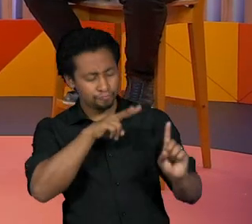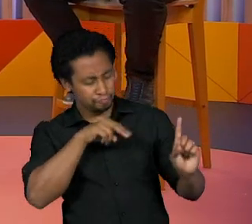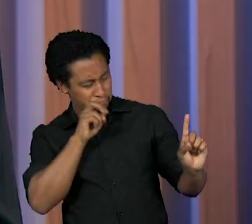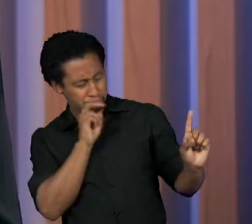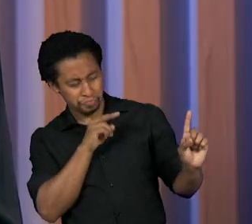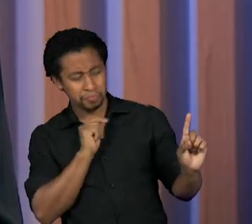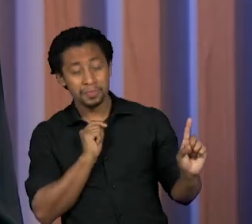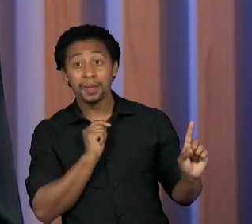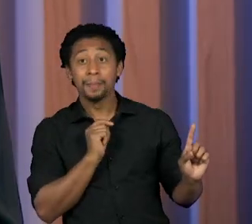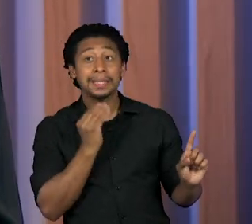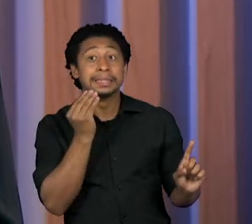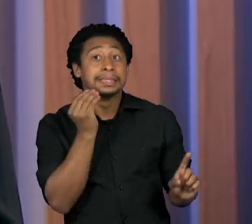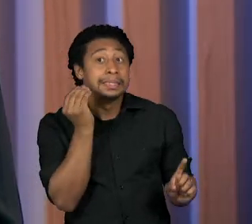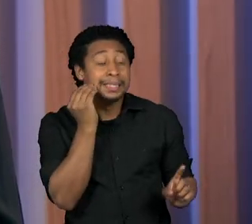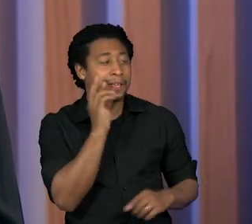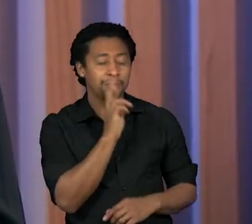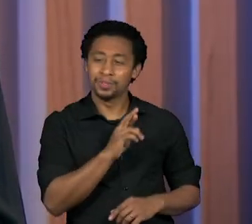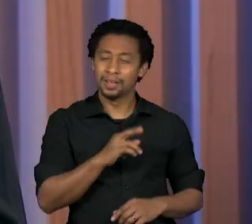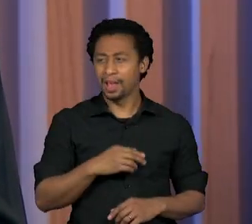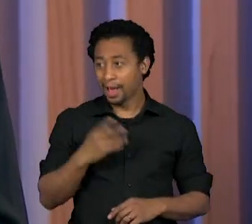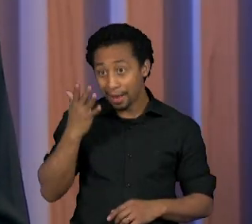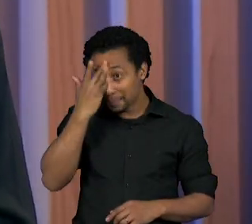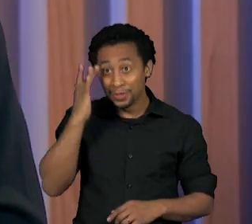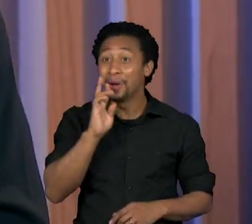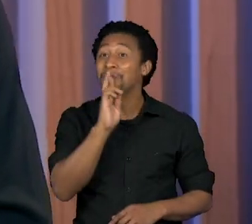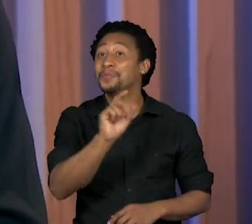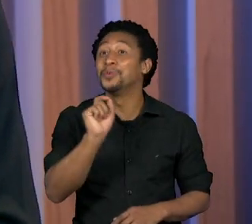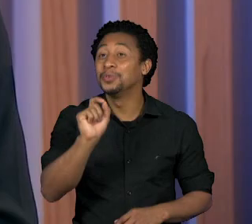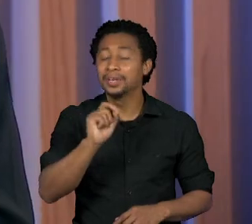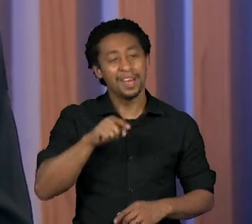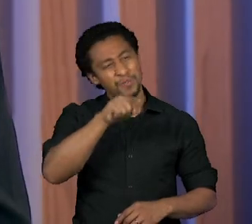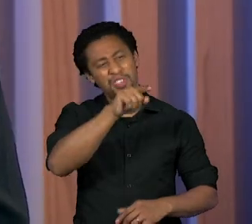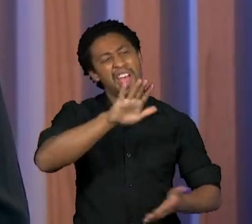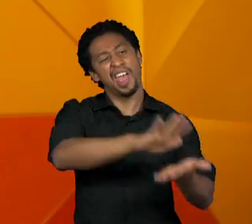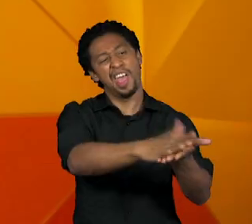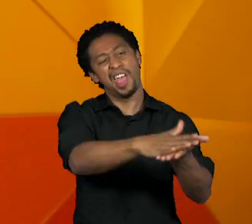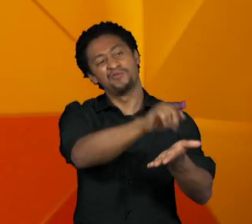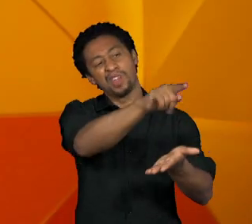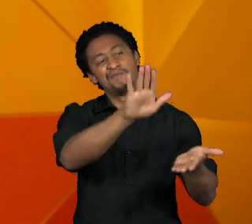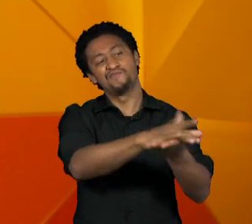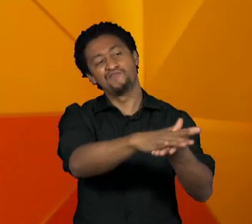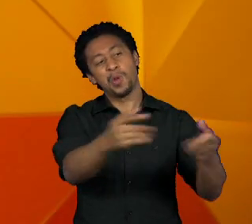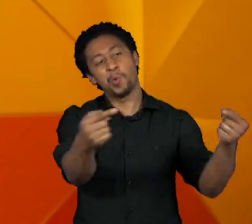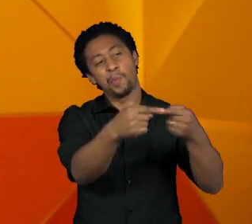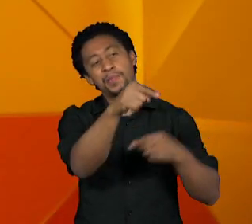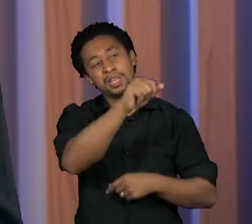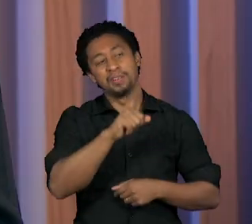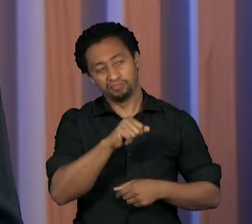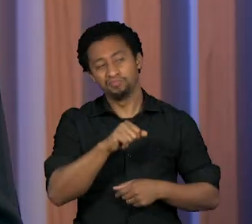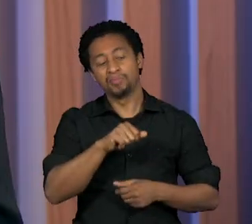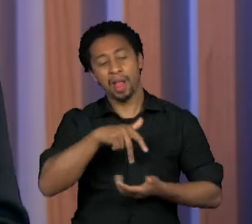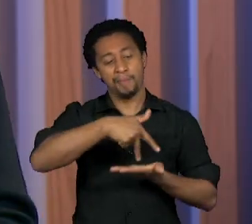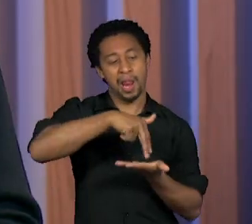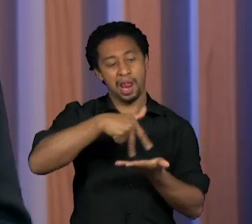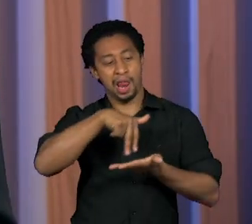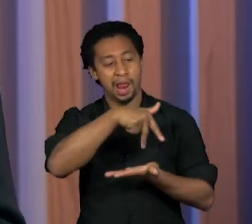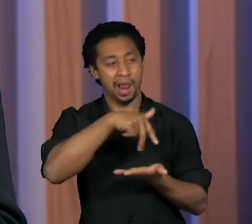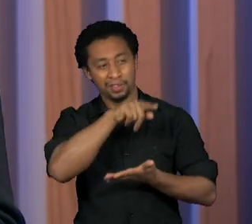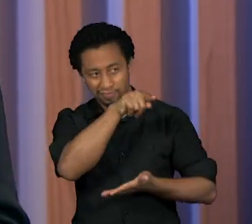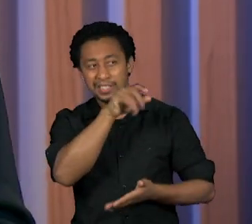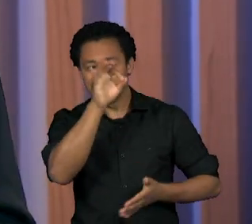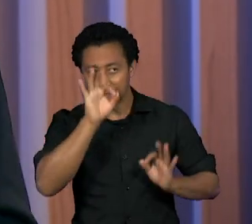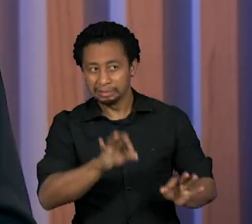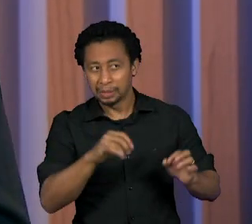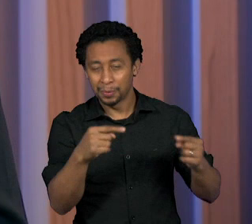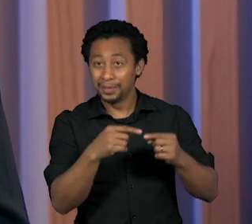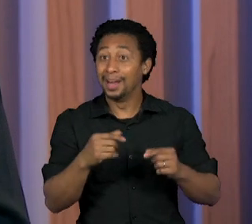apresentar. E elas sempre falam que eu sou pagodeiro, né? Pagodeiro, os estereótipos, sambista. Né? E aí eu falo para elas, né? Embora eu